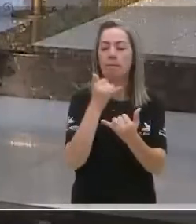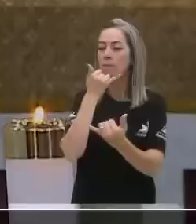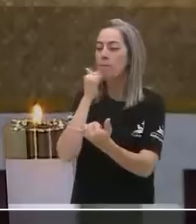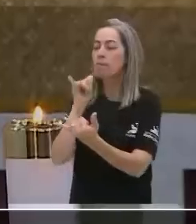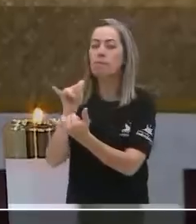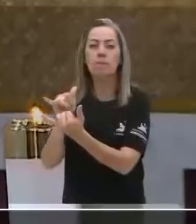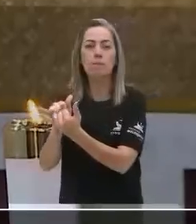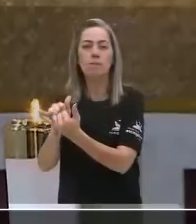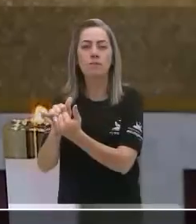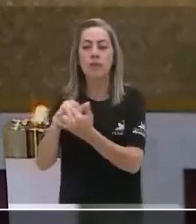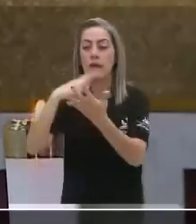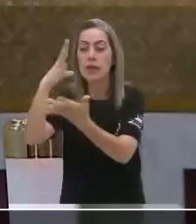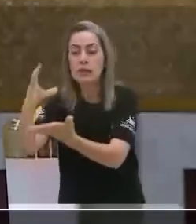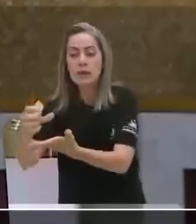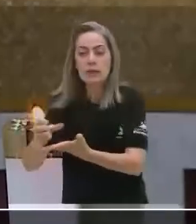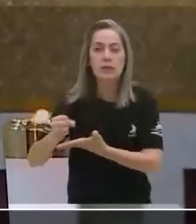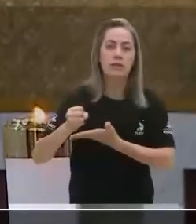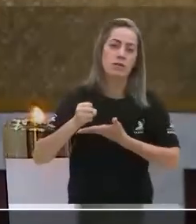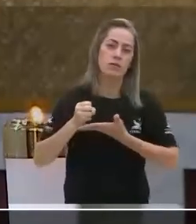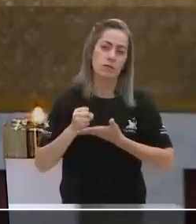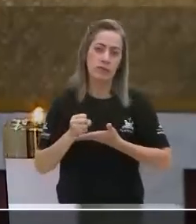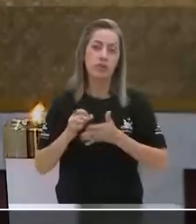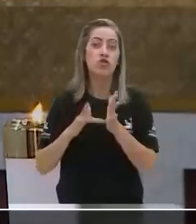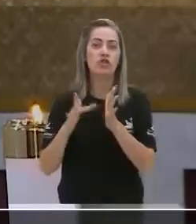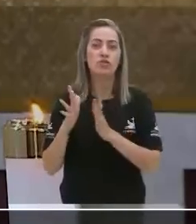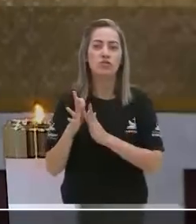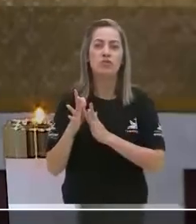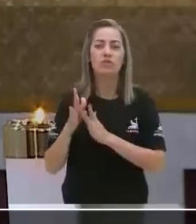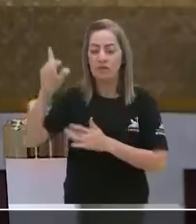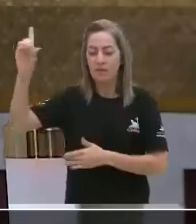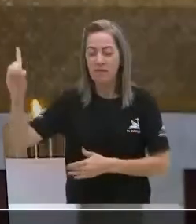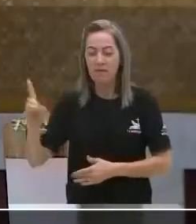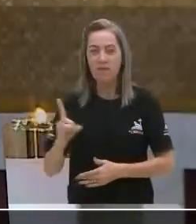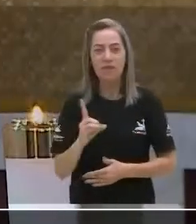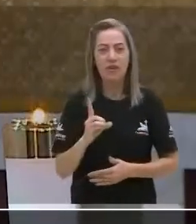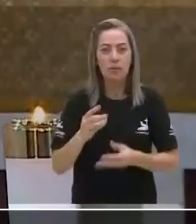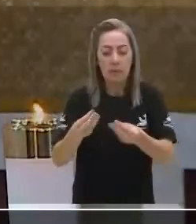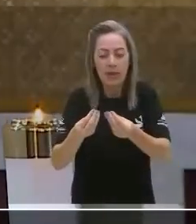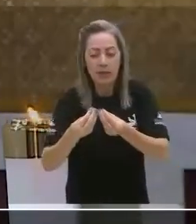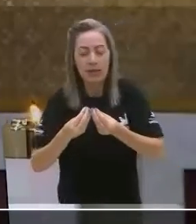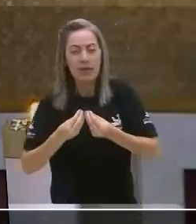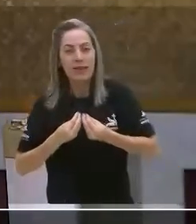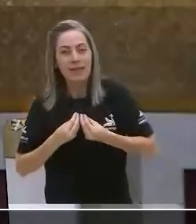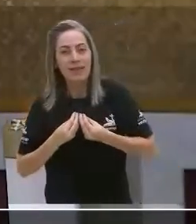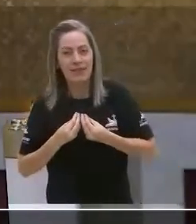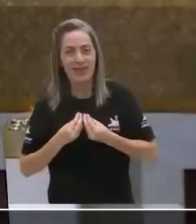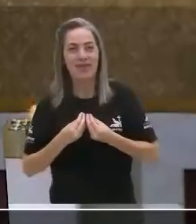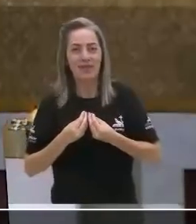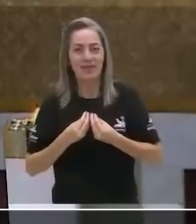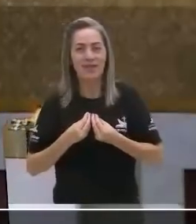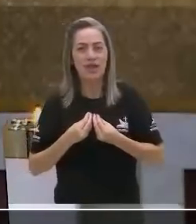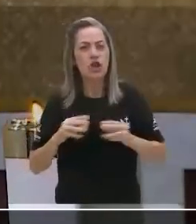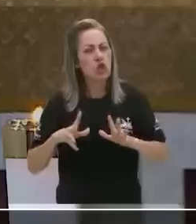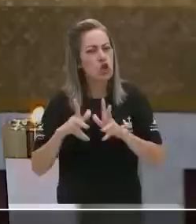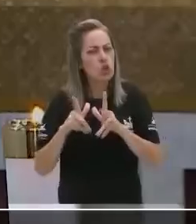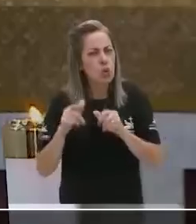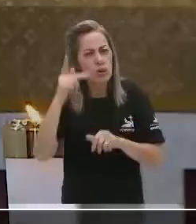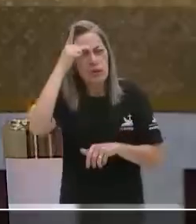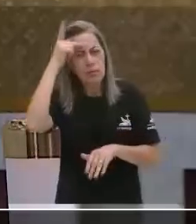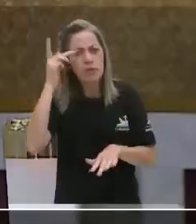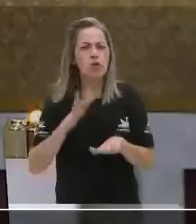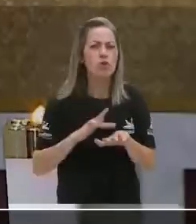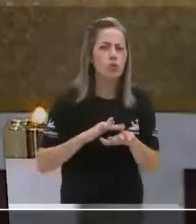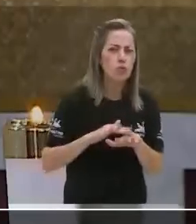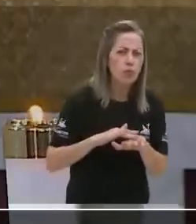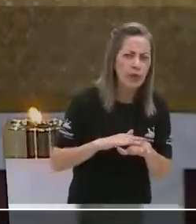para resgatar, ele veio para trazer de volta, ele veio para os doentes, ele